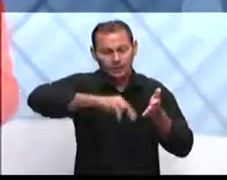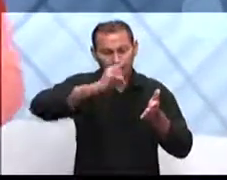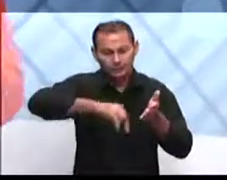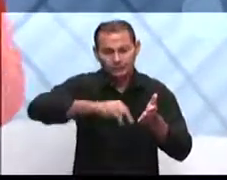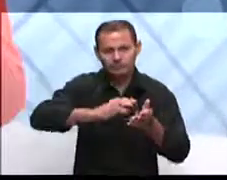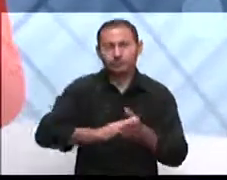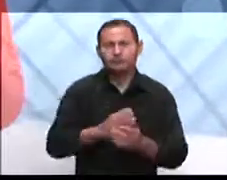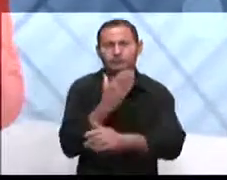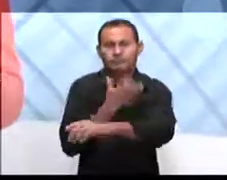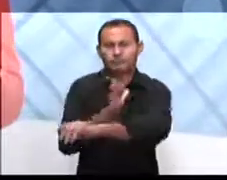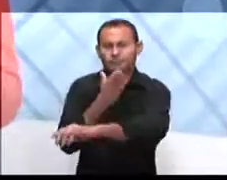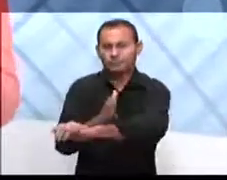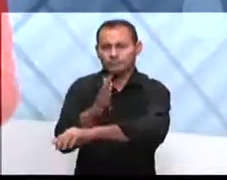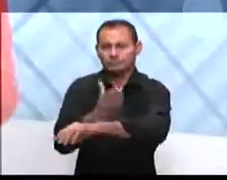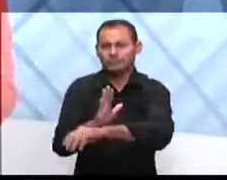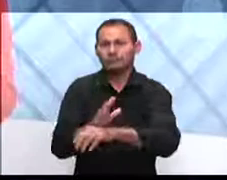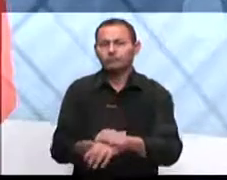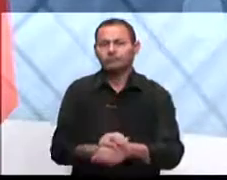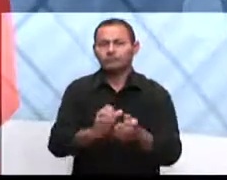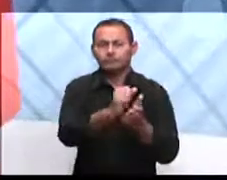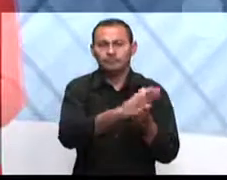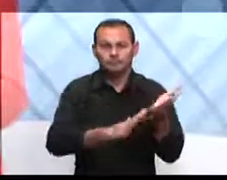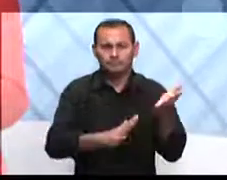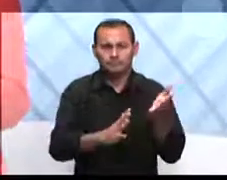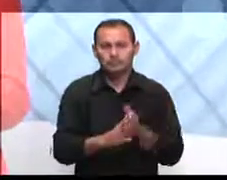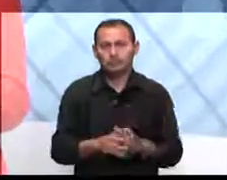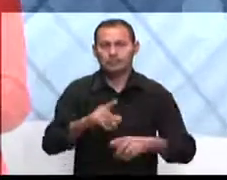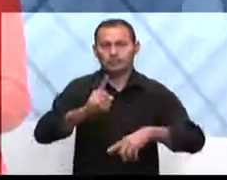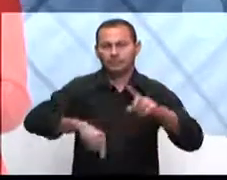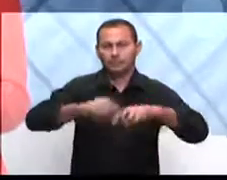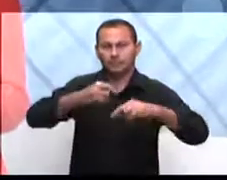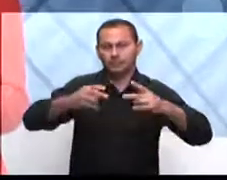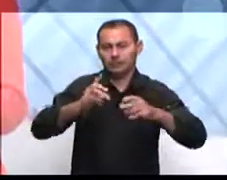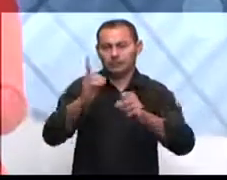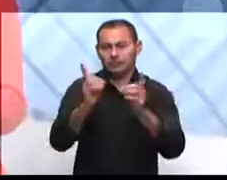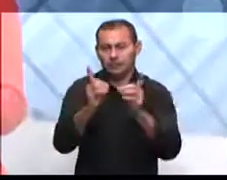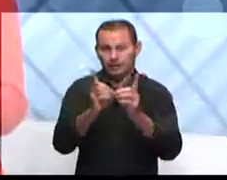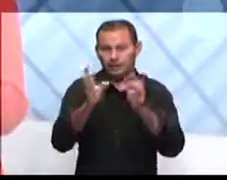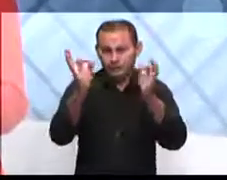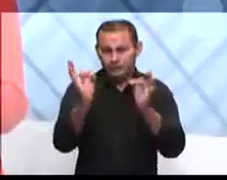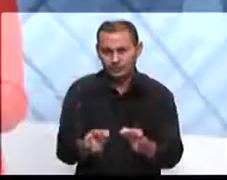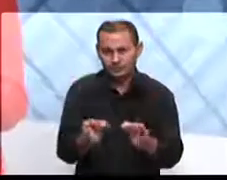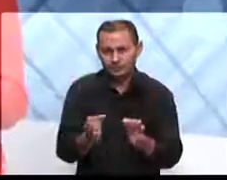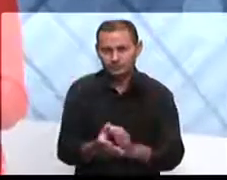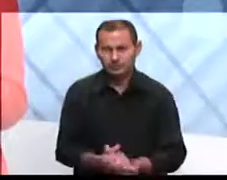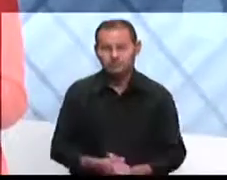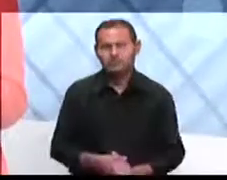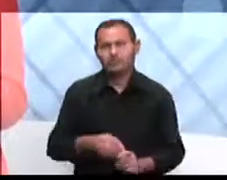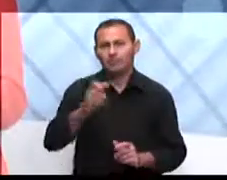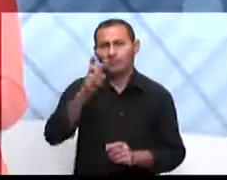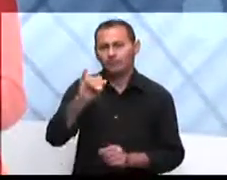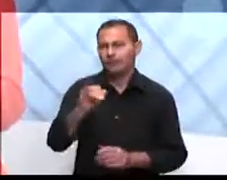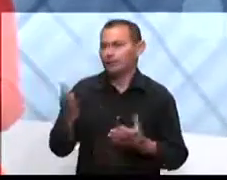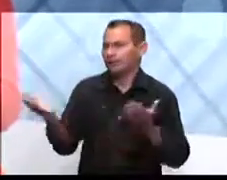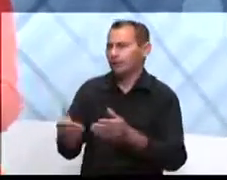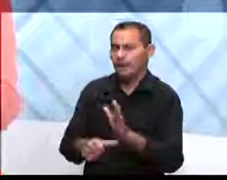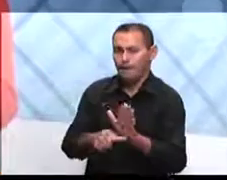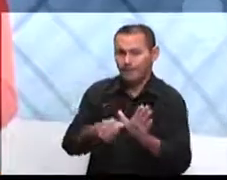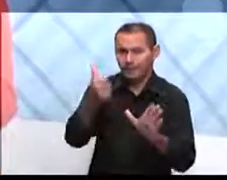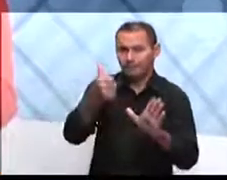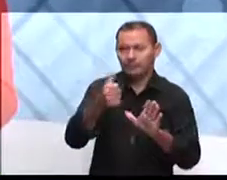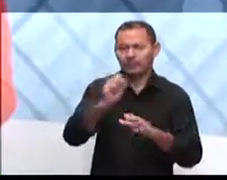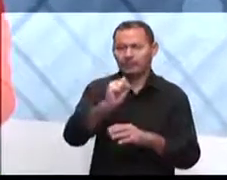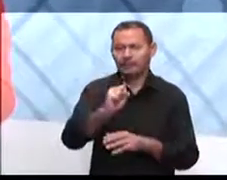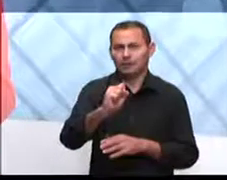já praticaram as atividades do material didático, correto? Então, vamos ali à nossa